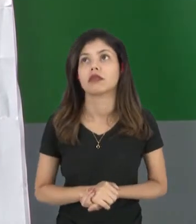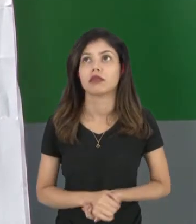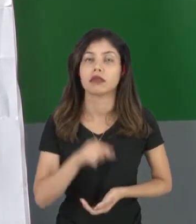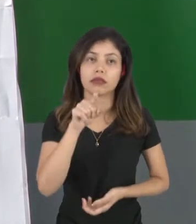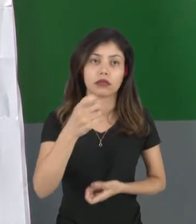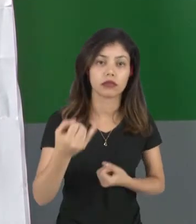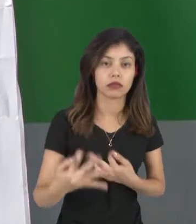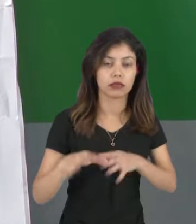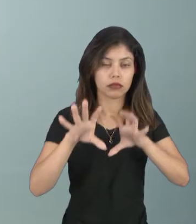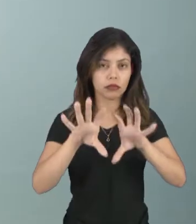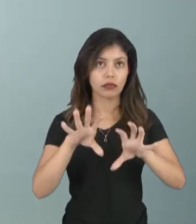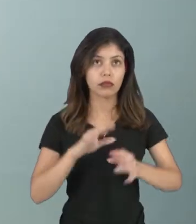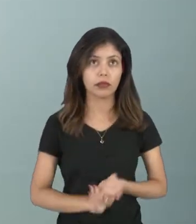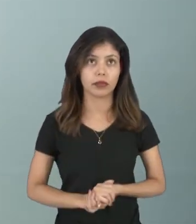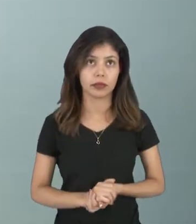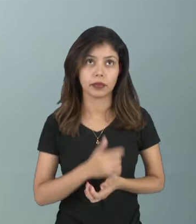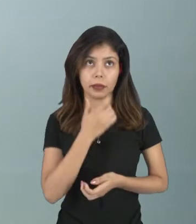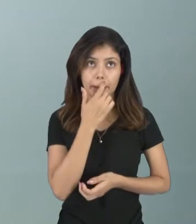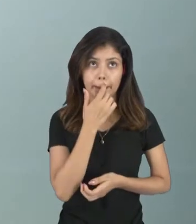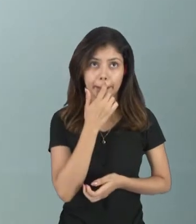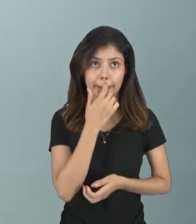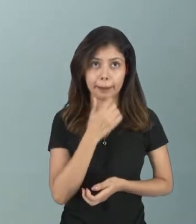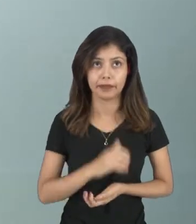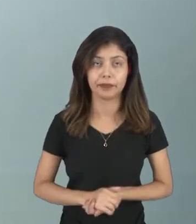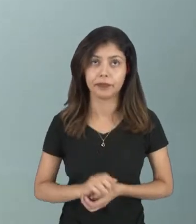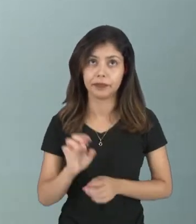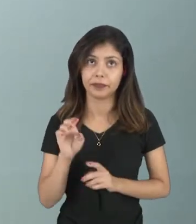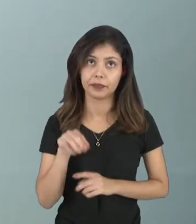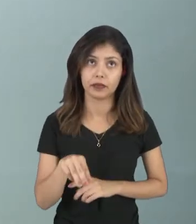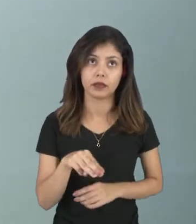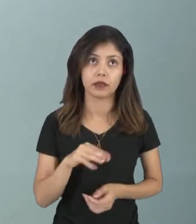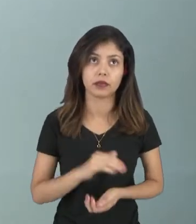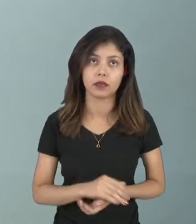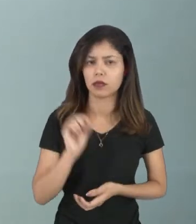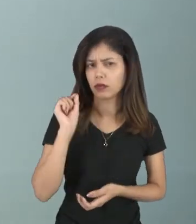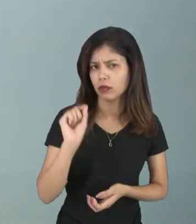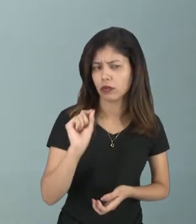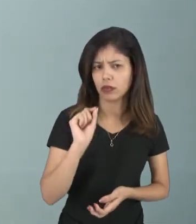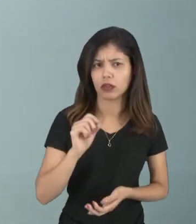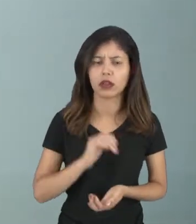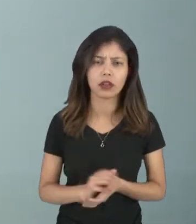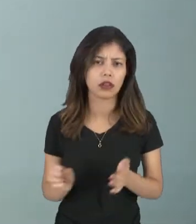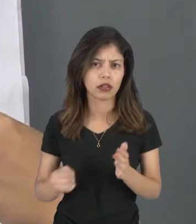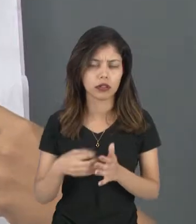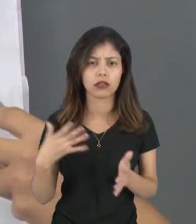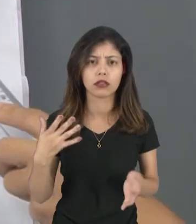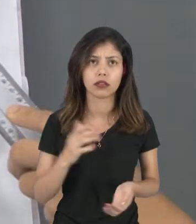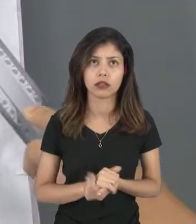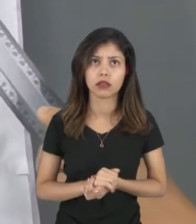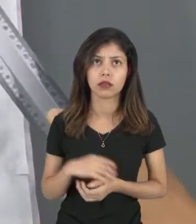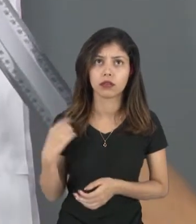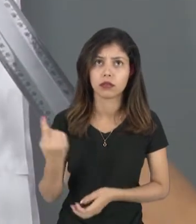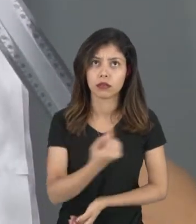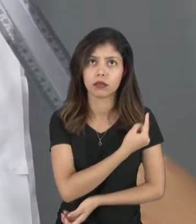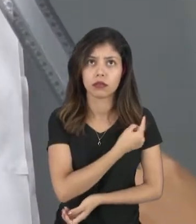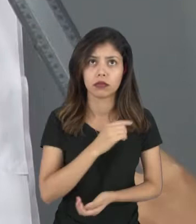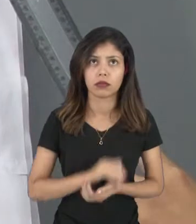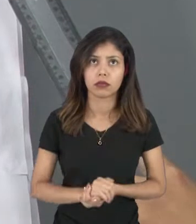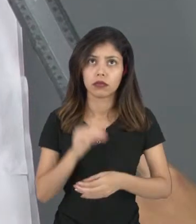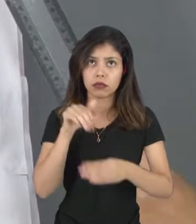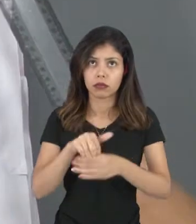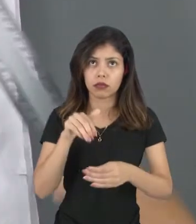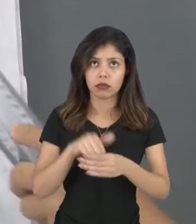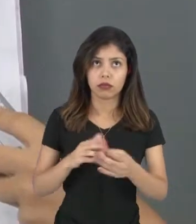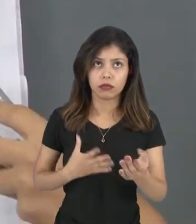forma, tá? Letra M. O que, na maioria das vezes, tanto eleitores quanto candidatos em